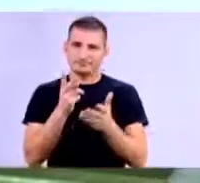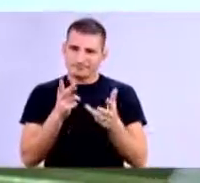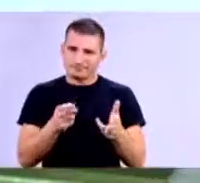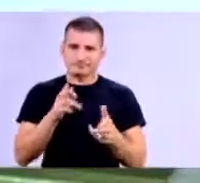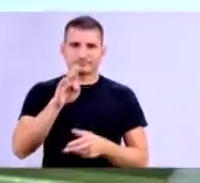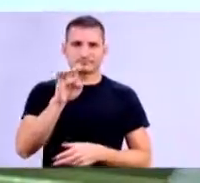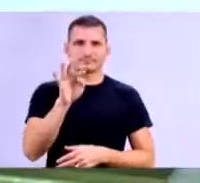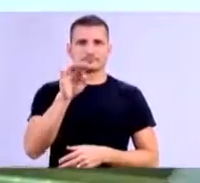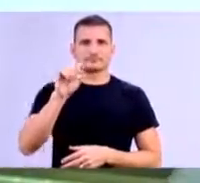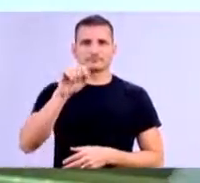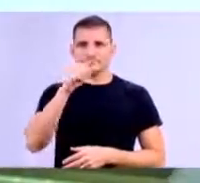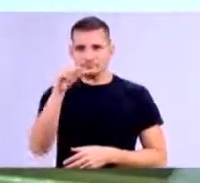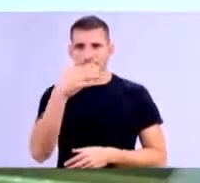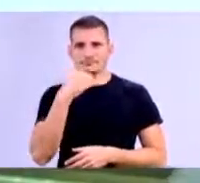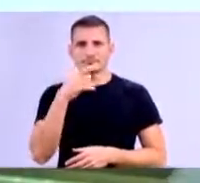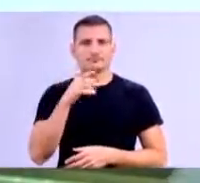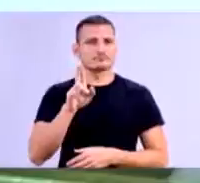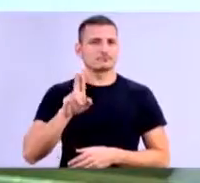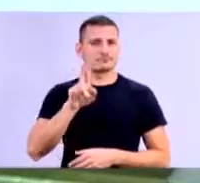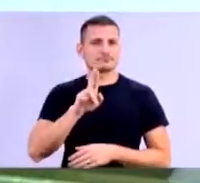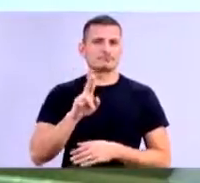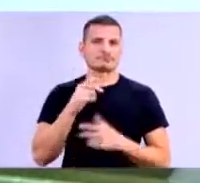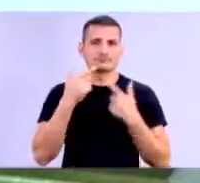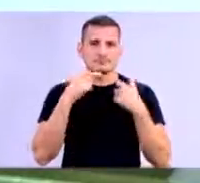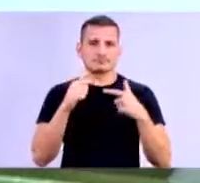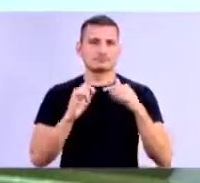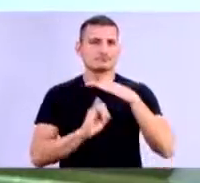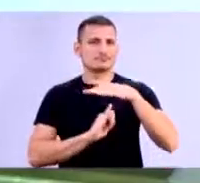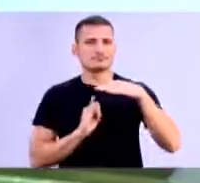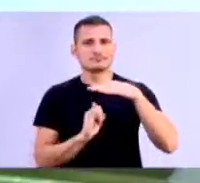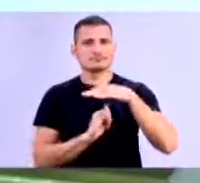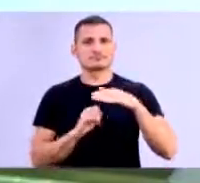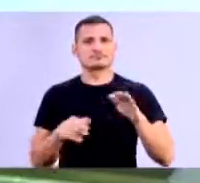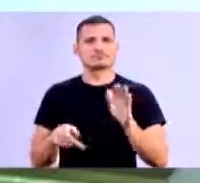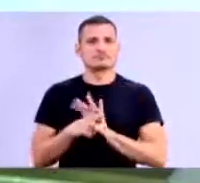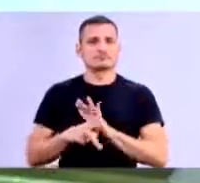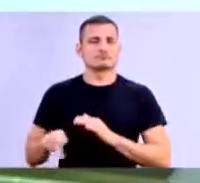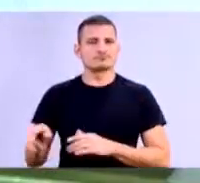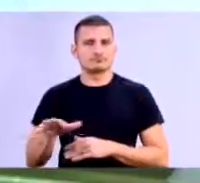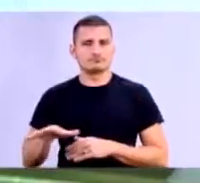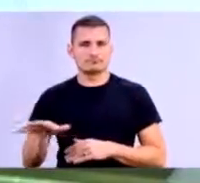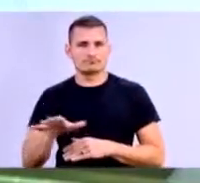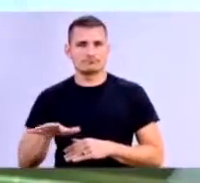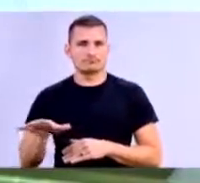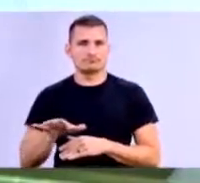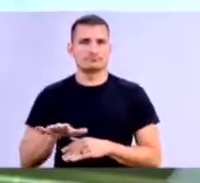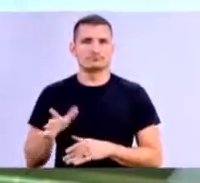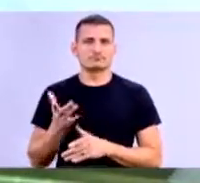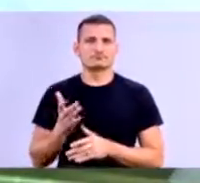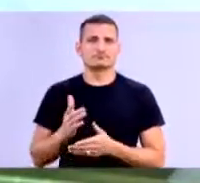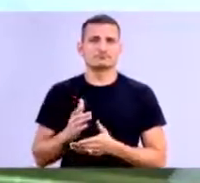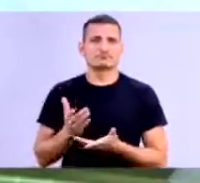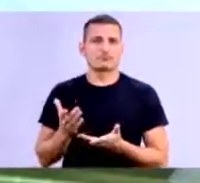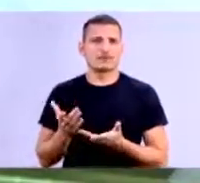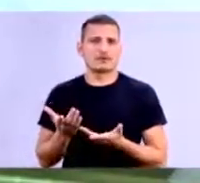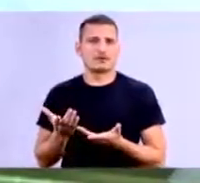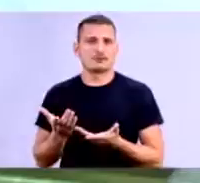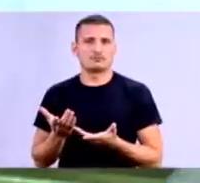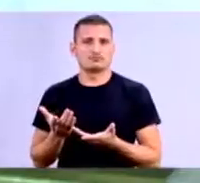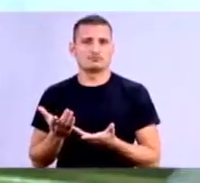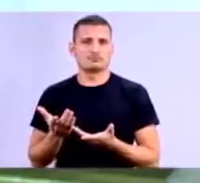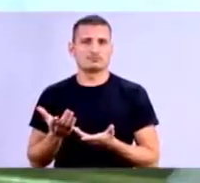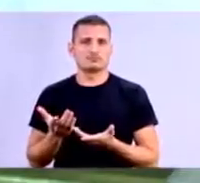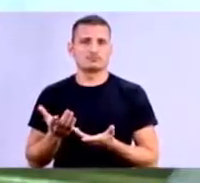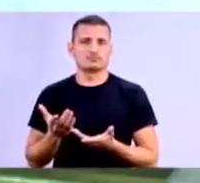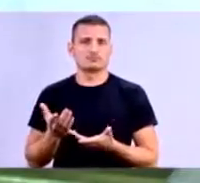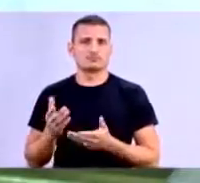Ele utilizou uma linguagem informal demais, própria de ambientes mais afetivos, em